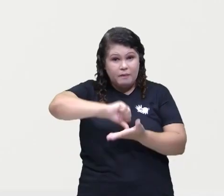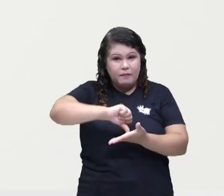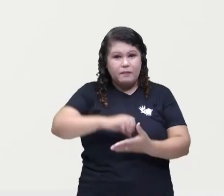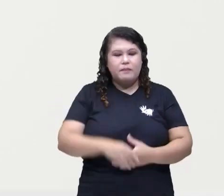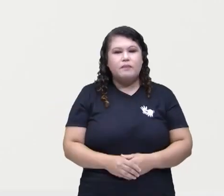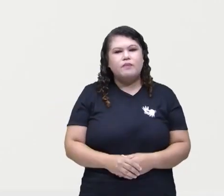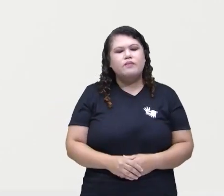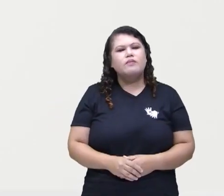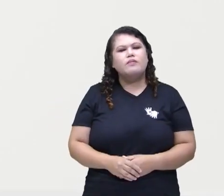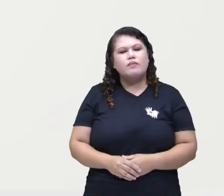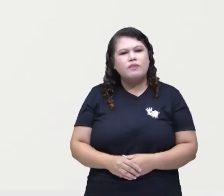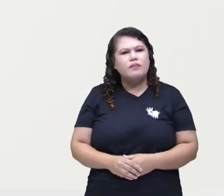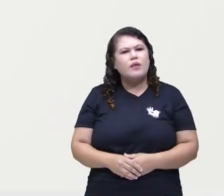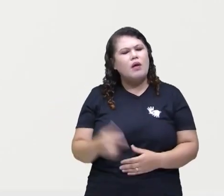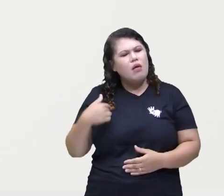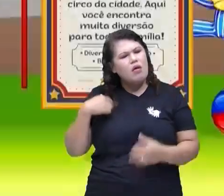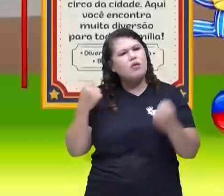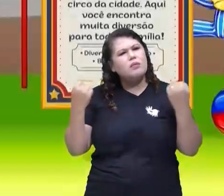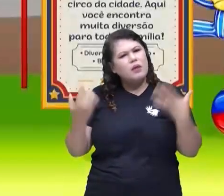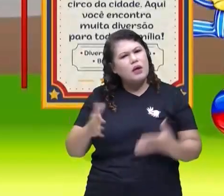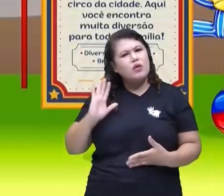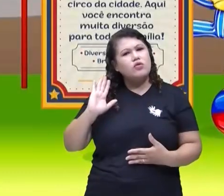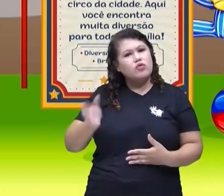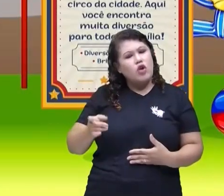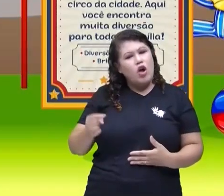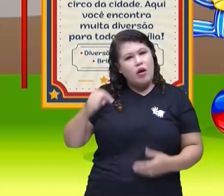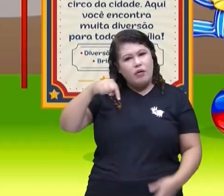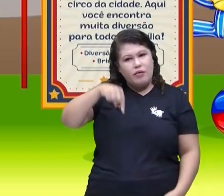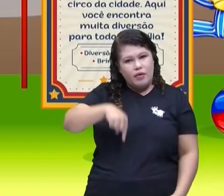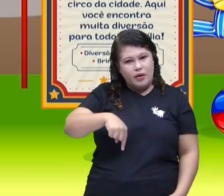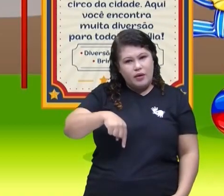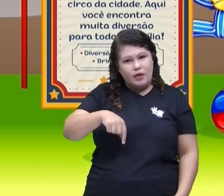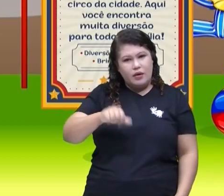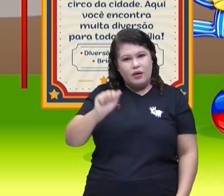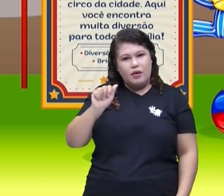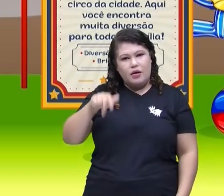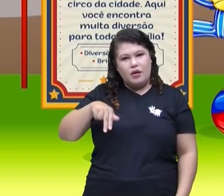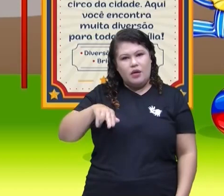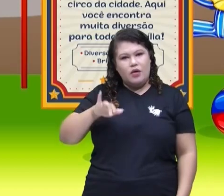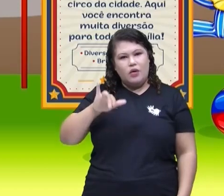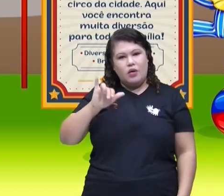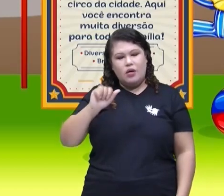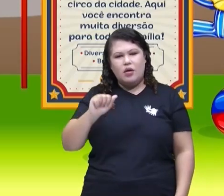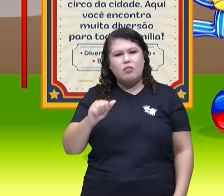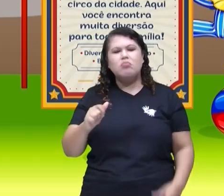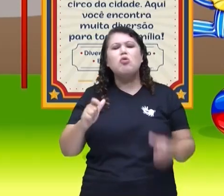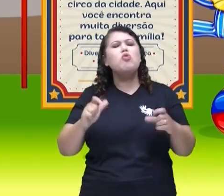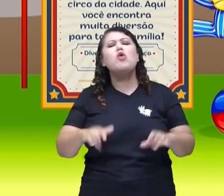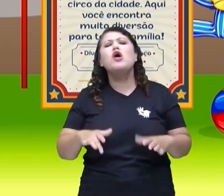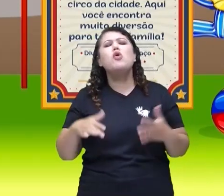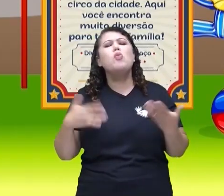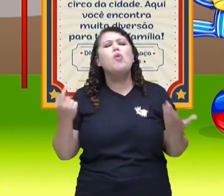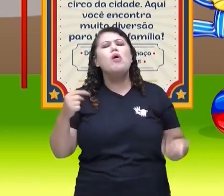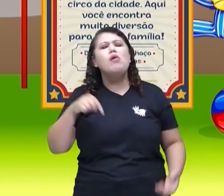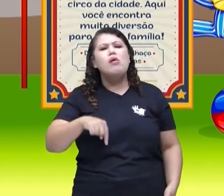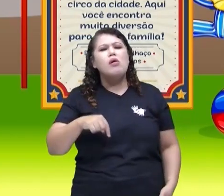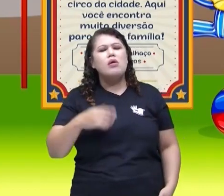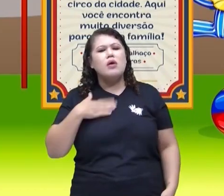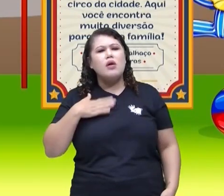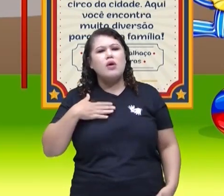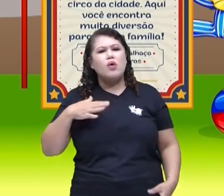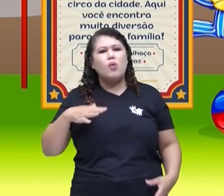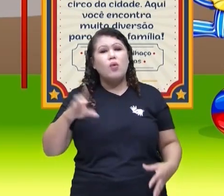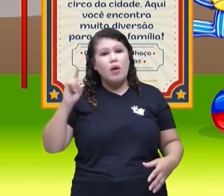nós já descobrimos o nosso conceito de aqui, onde é que nós estamos agora? Nós estamos em um circo. Para que